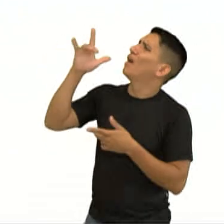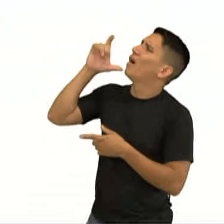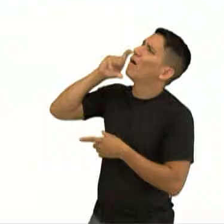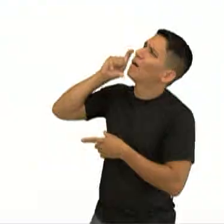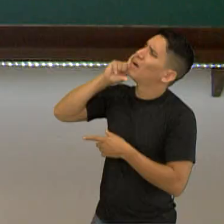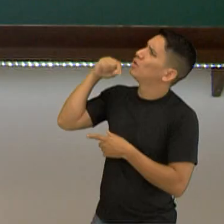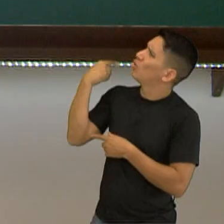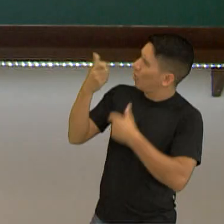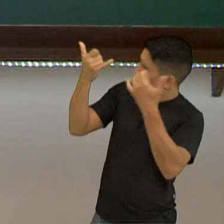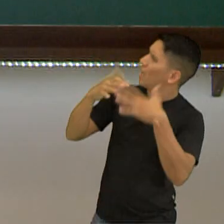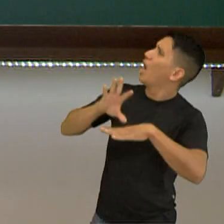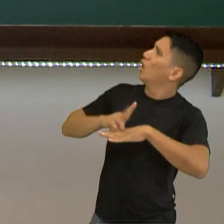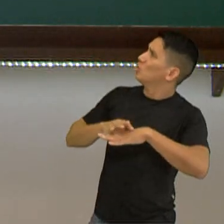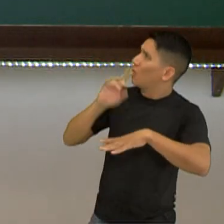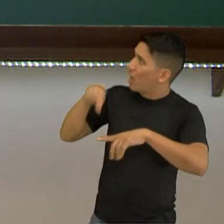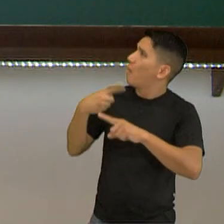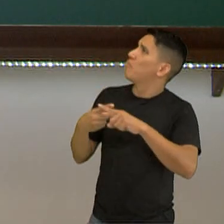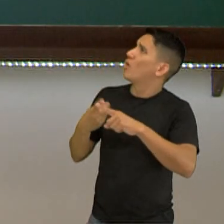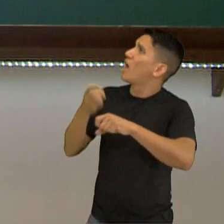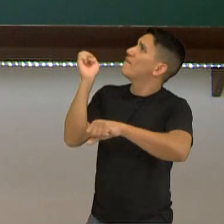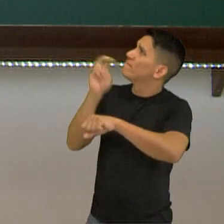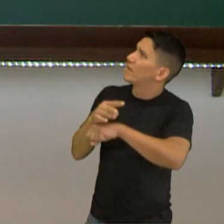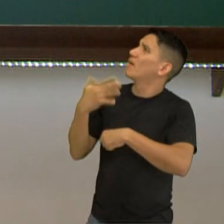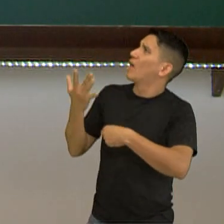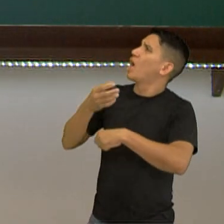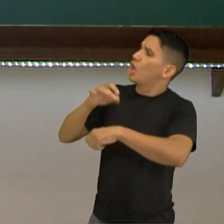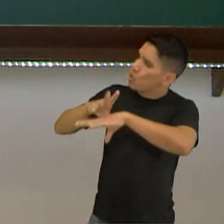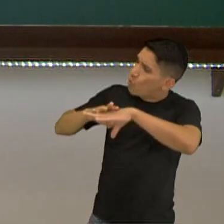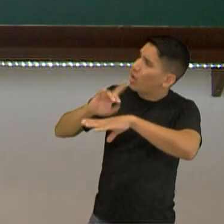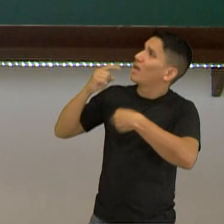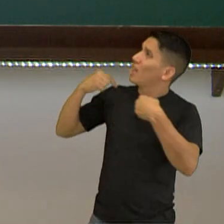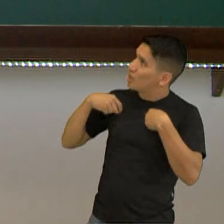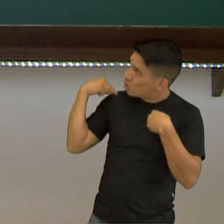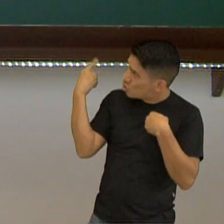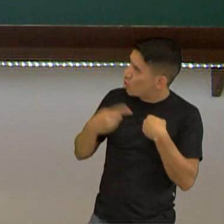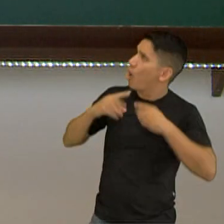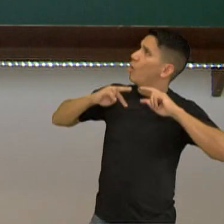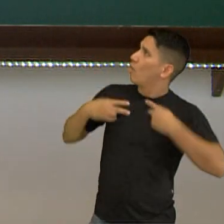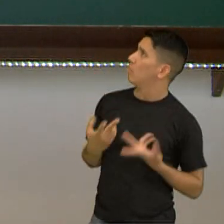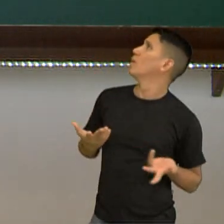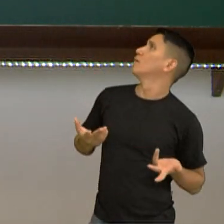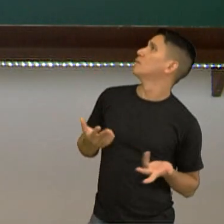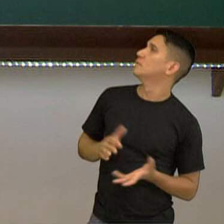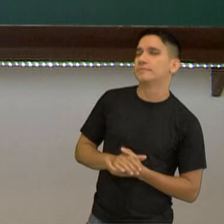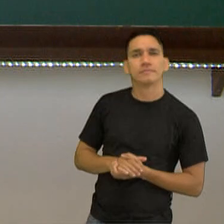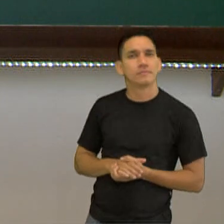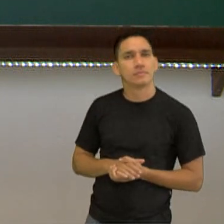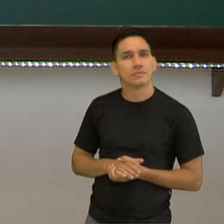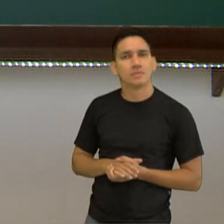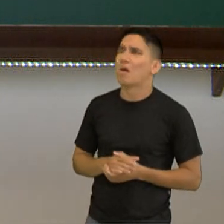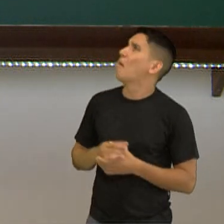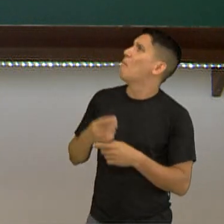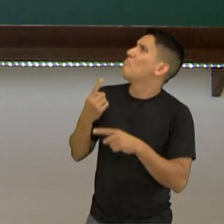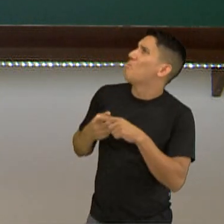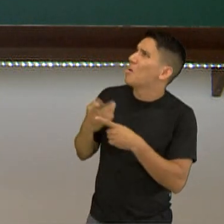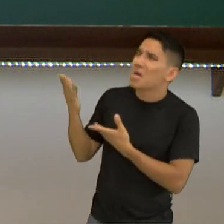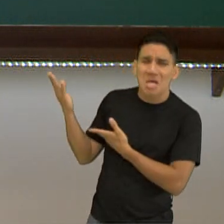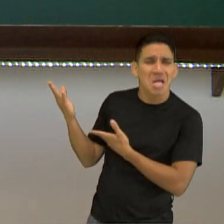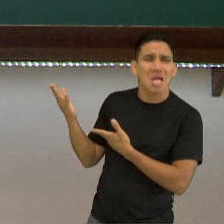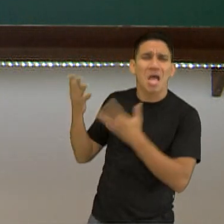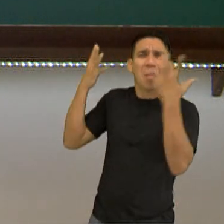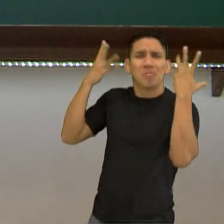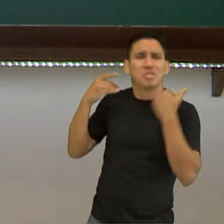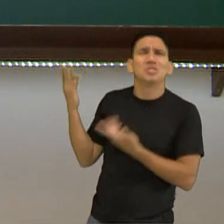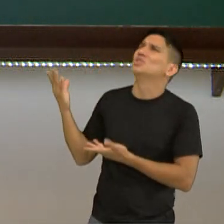de doenças causadas por vírus, mas a doença não é em nós, seres humanos? E por que tem os bichinhos, as